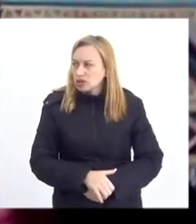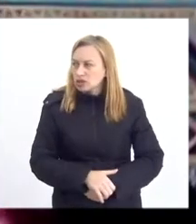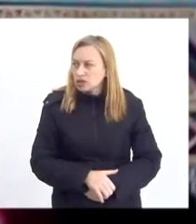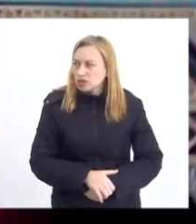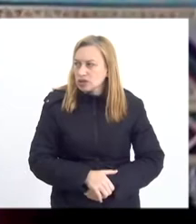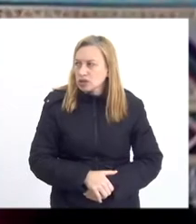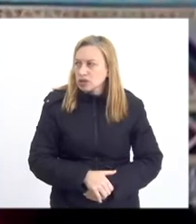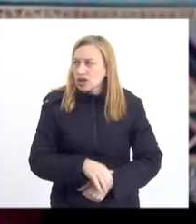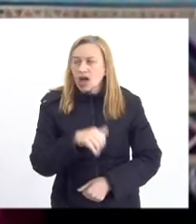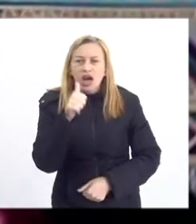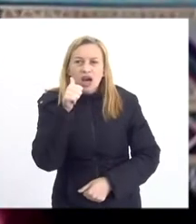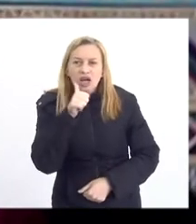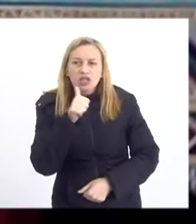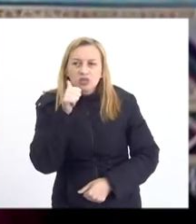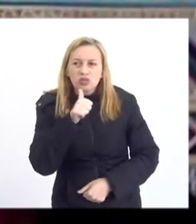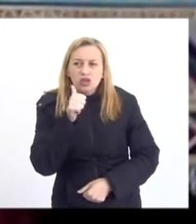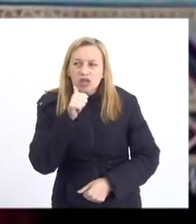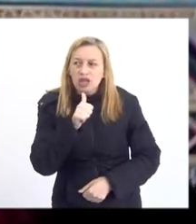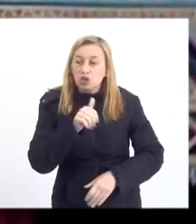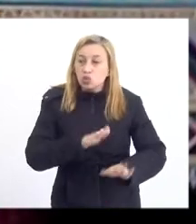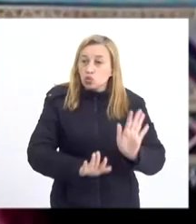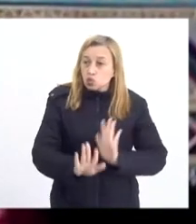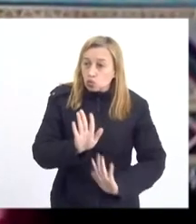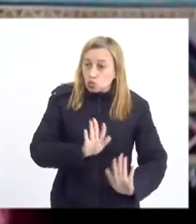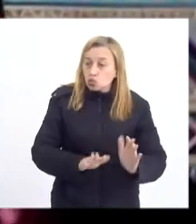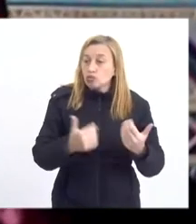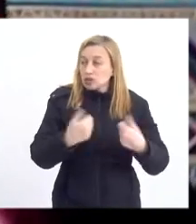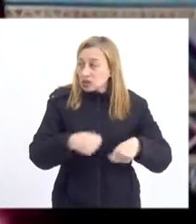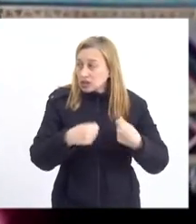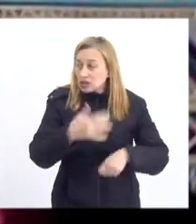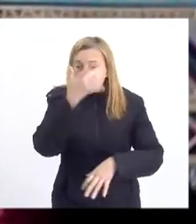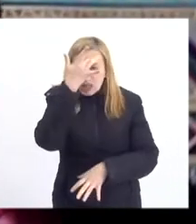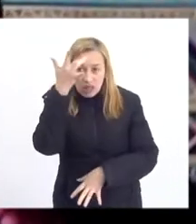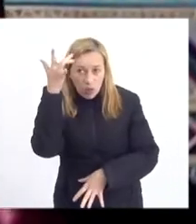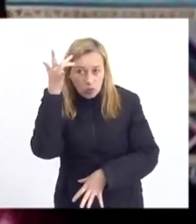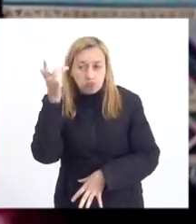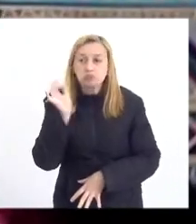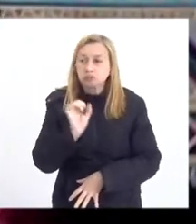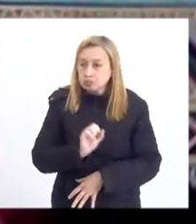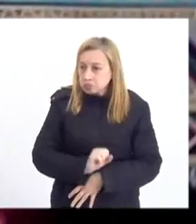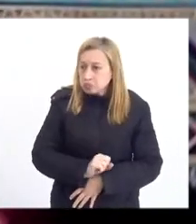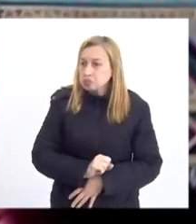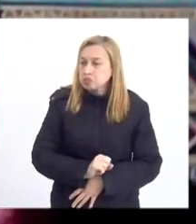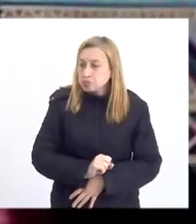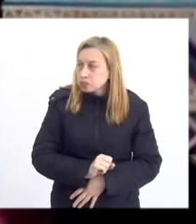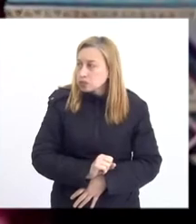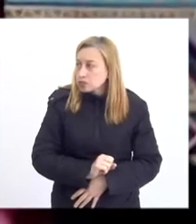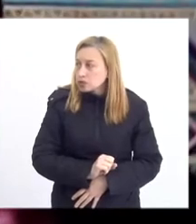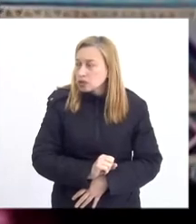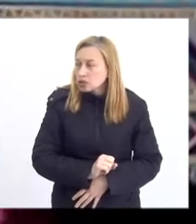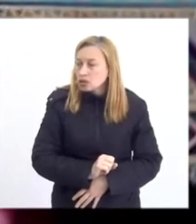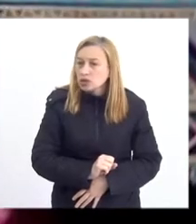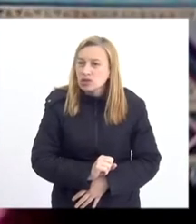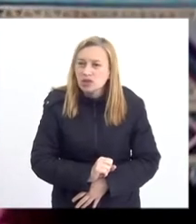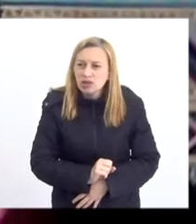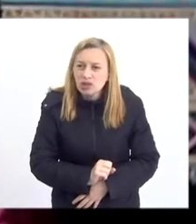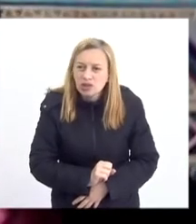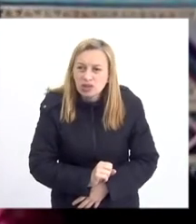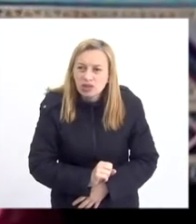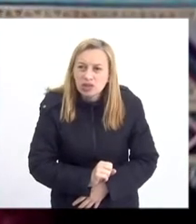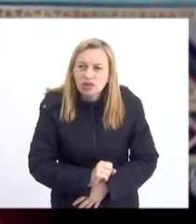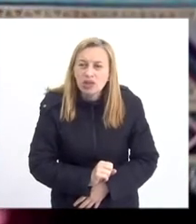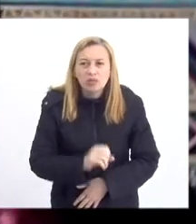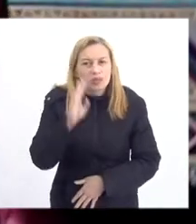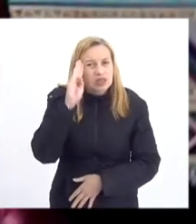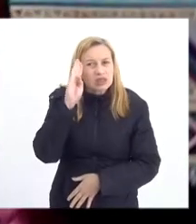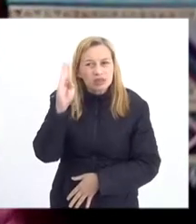às mulheres, essa questão do cuidado da saúde mental e desses mecanismos. Isso é fundamental.